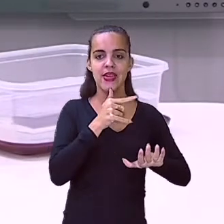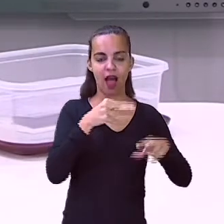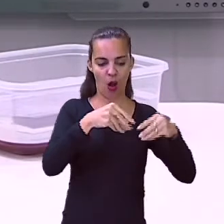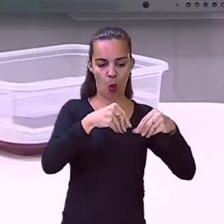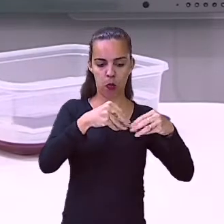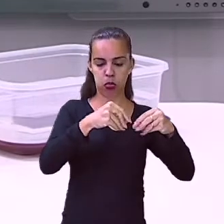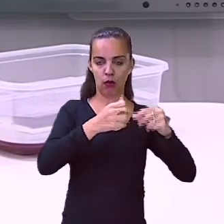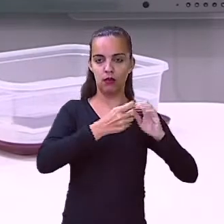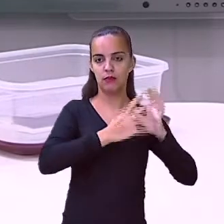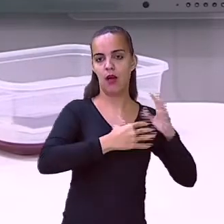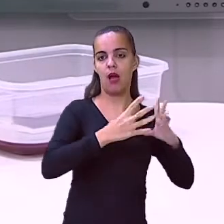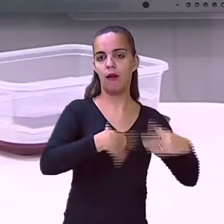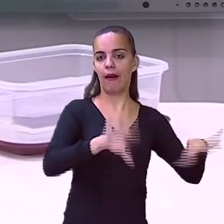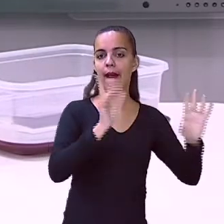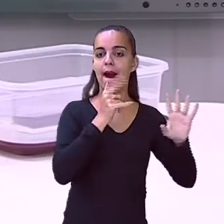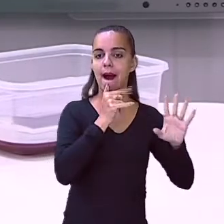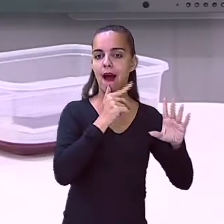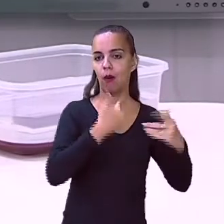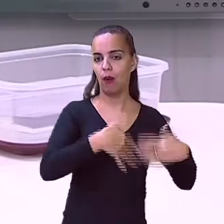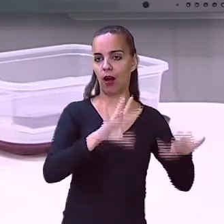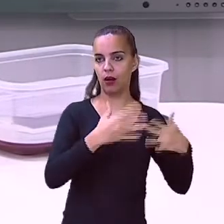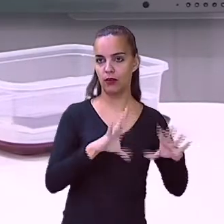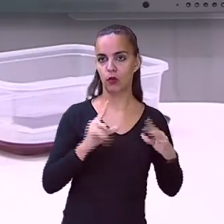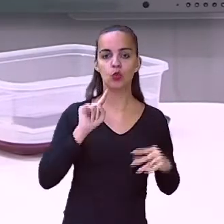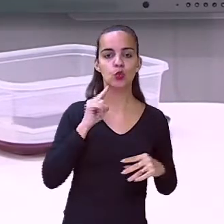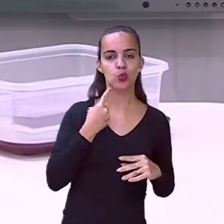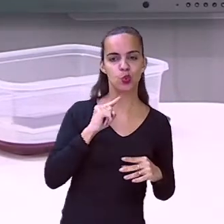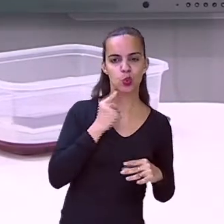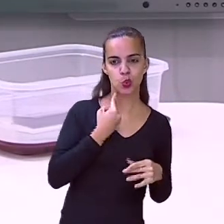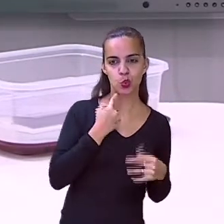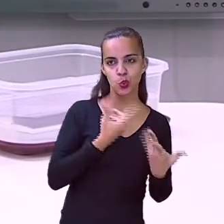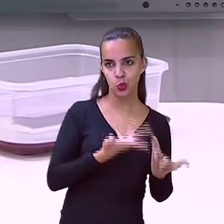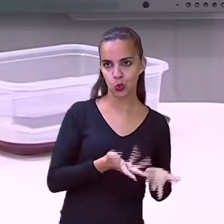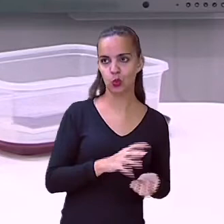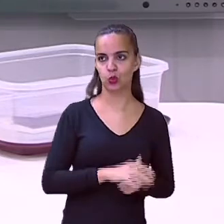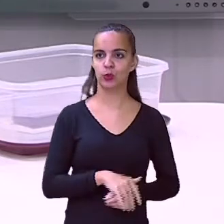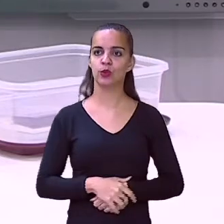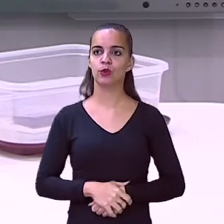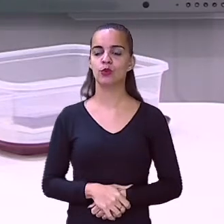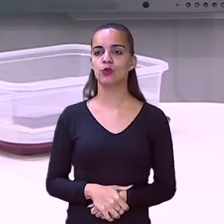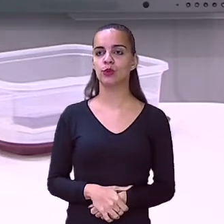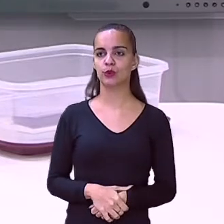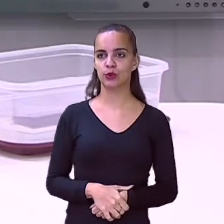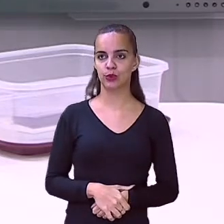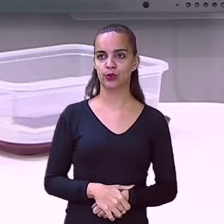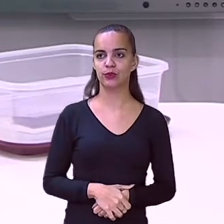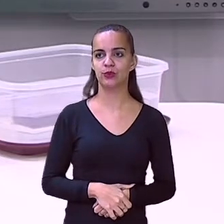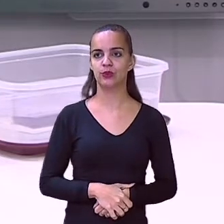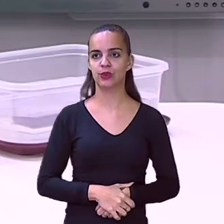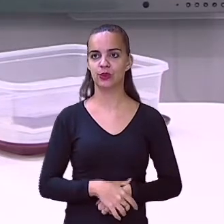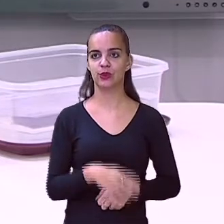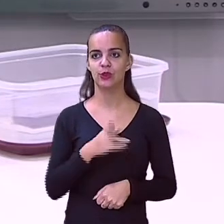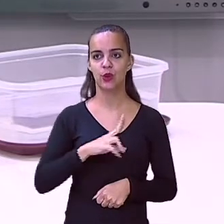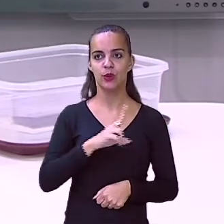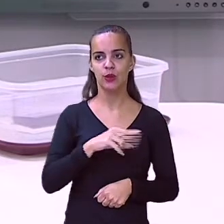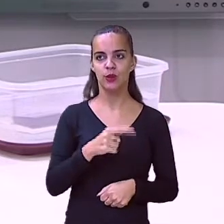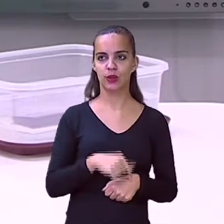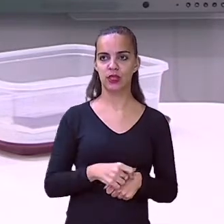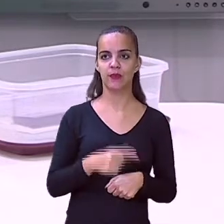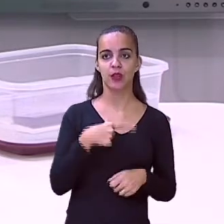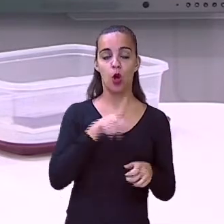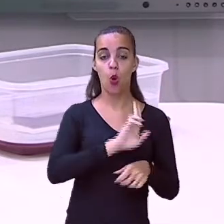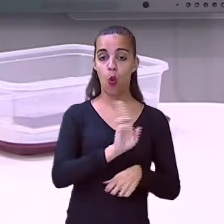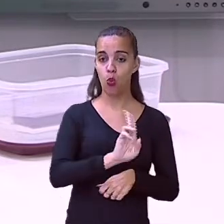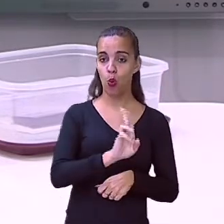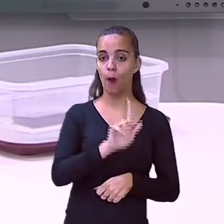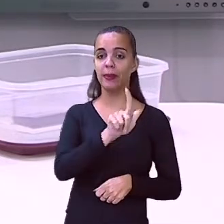tem recolhido o material que era de interesse dele, o ouro. Então esse processo é